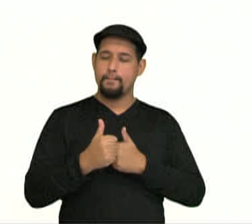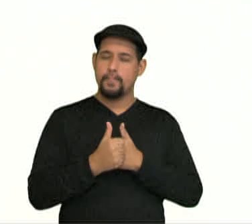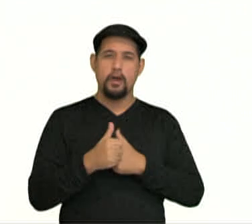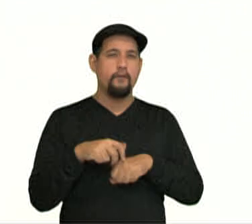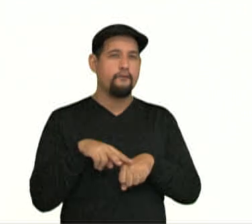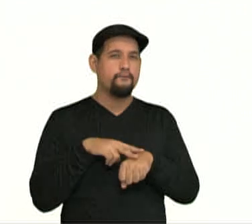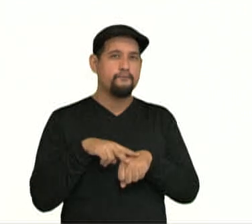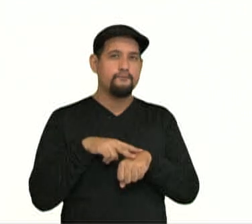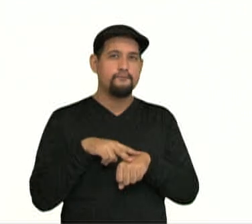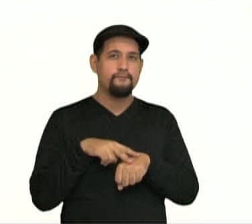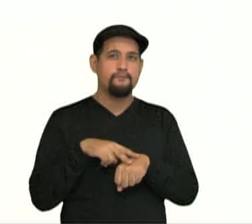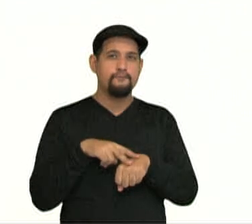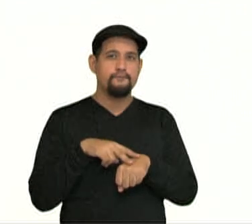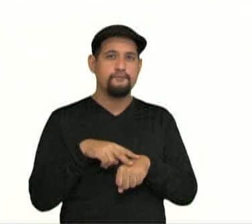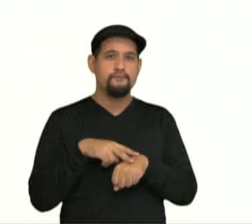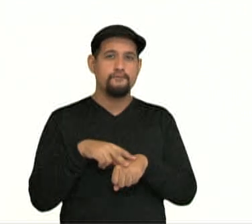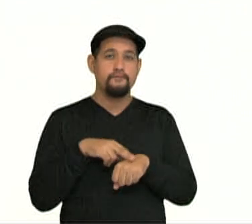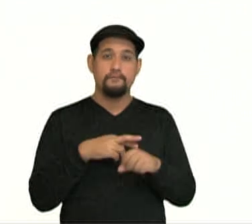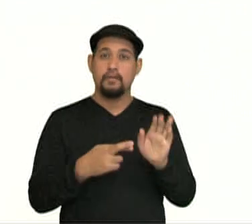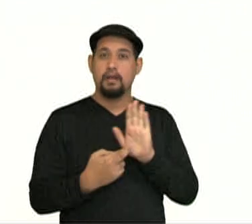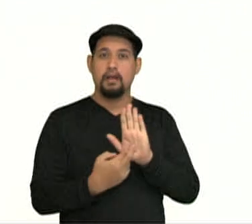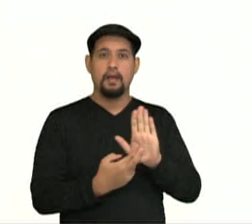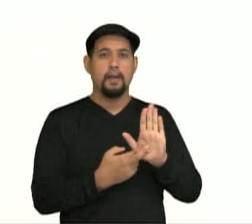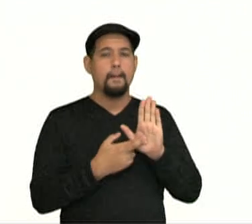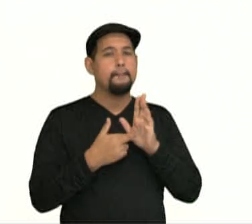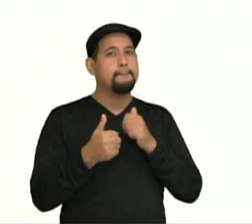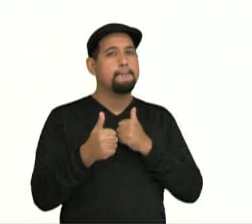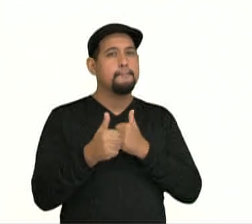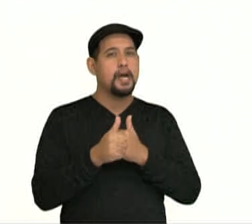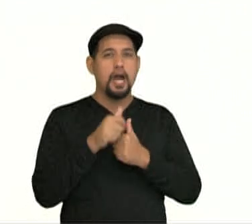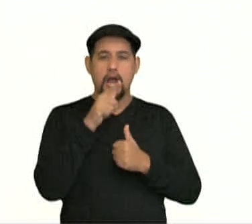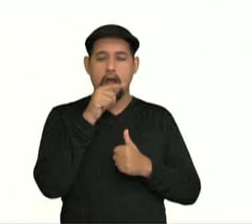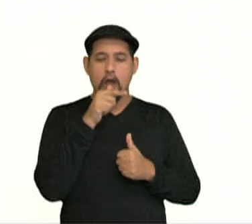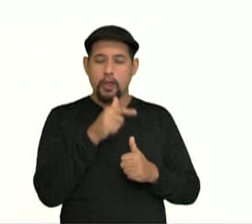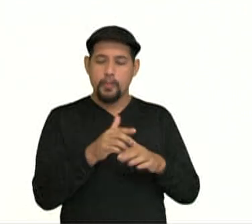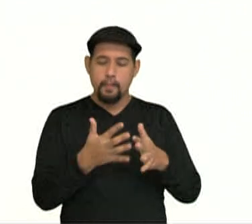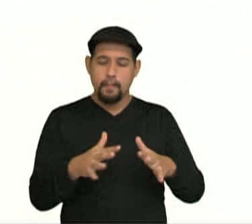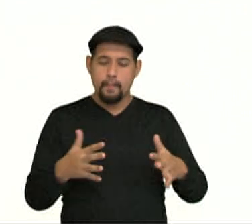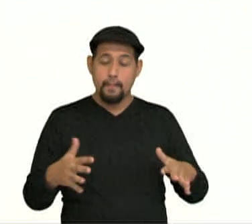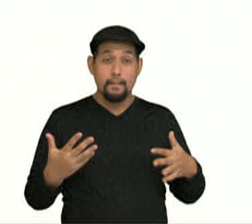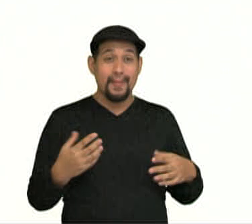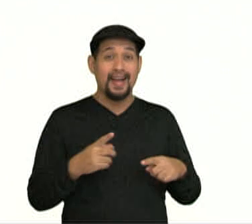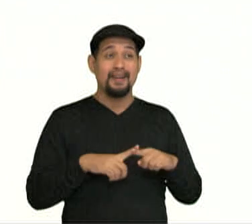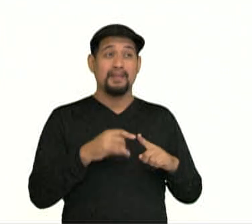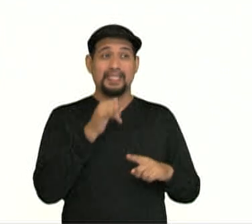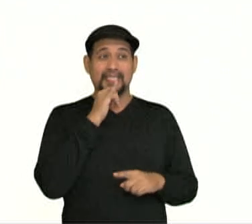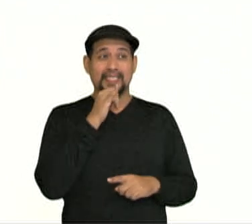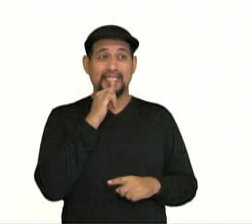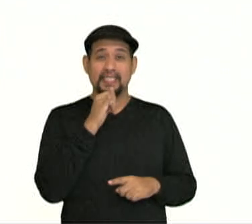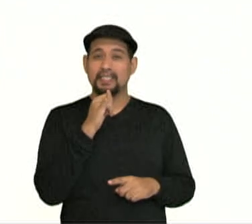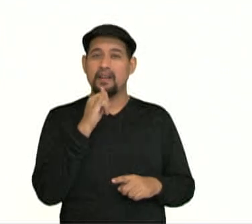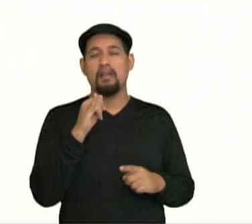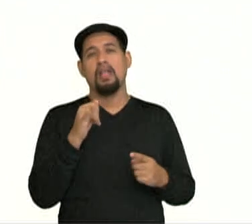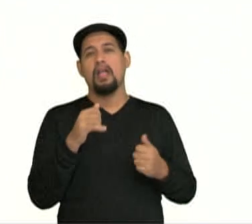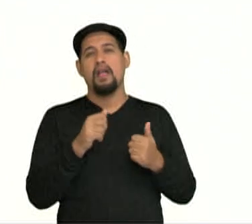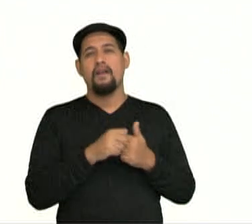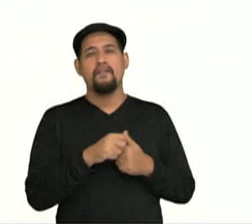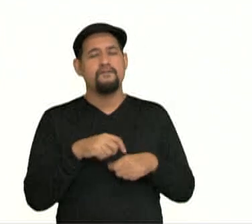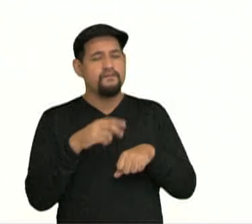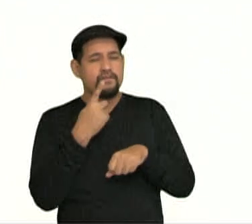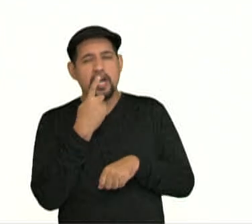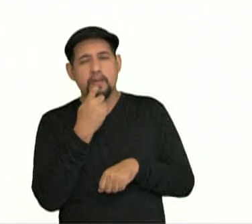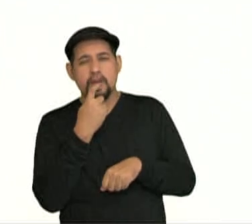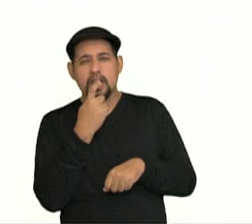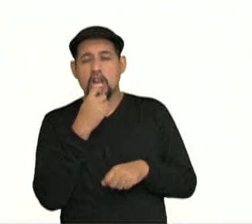verde representam as áreas mais próximas ao nível do mar, e quanto mais quentes forem as cores, quanto mais próximas ao